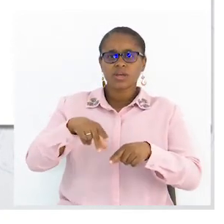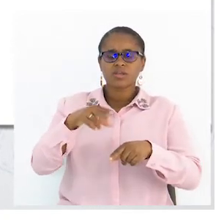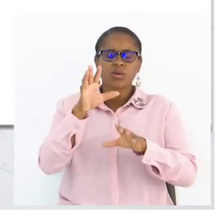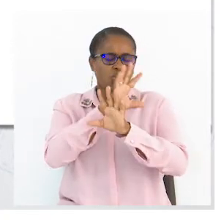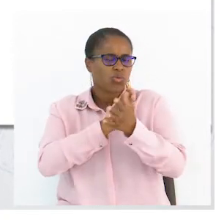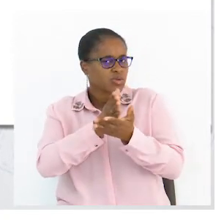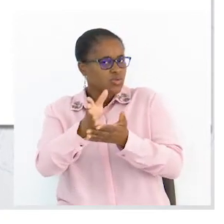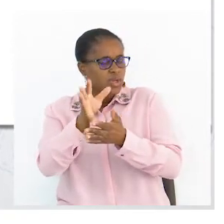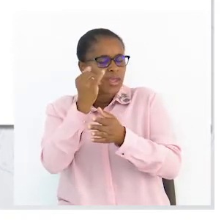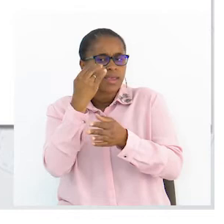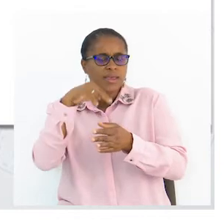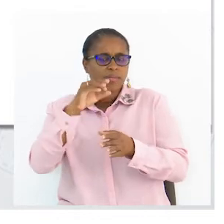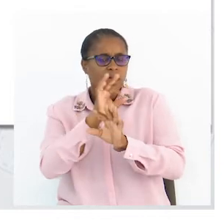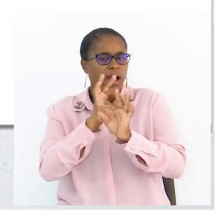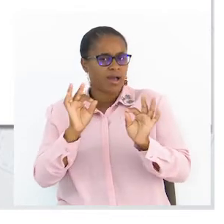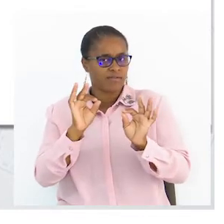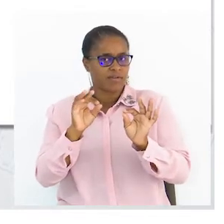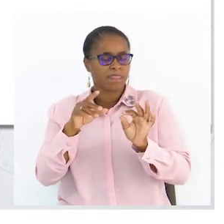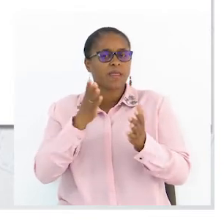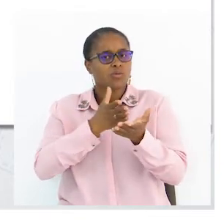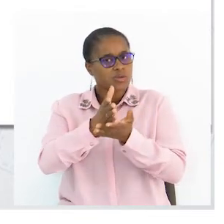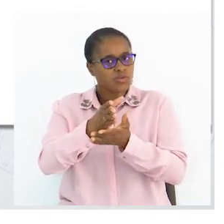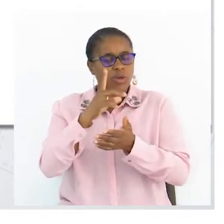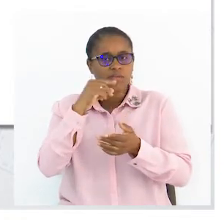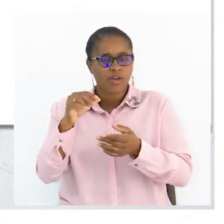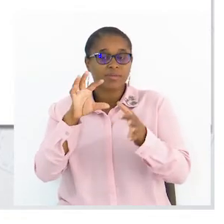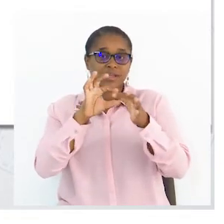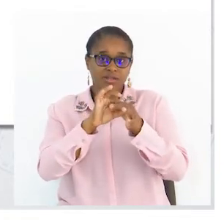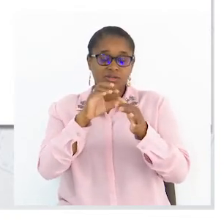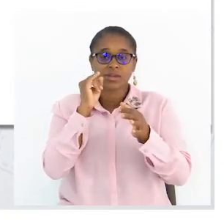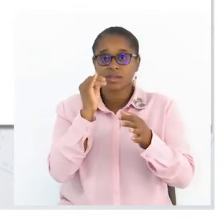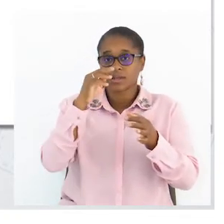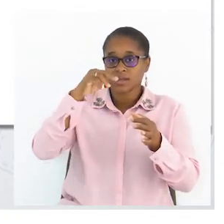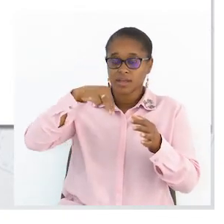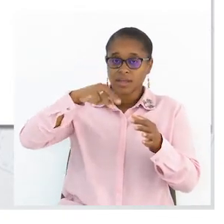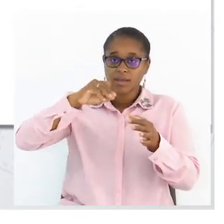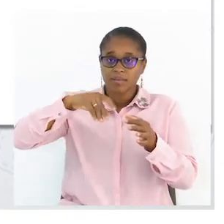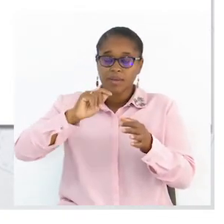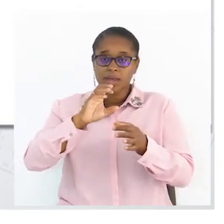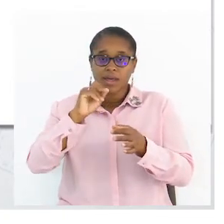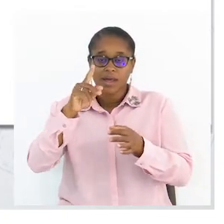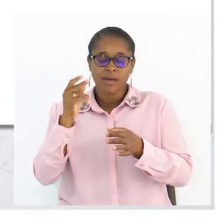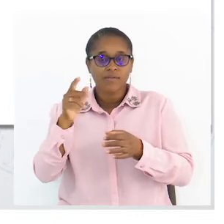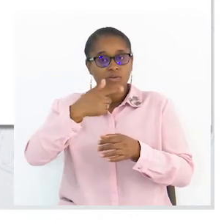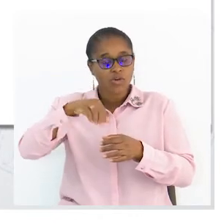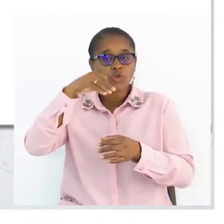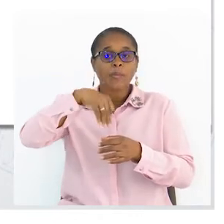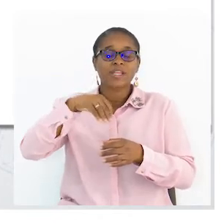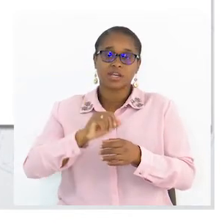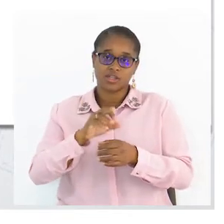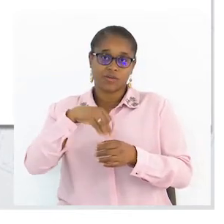verbo de ligação, impecável é o nosso predicativo. A Célia parecia